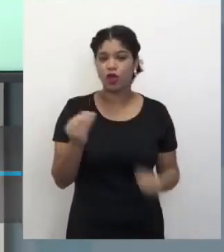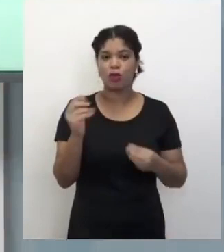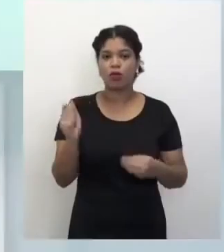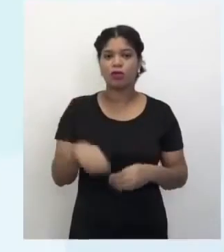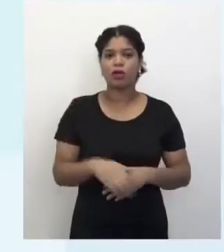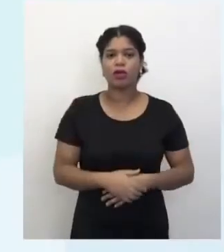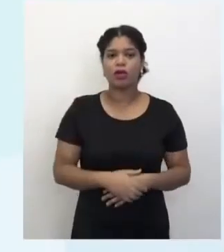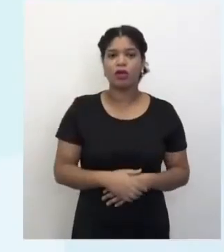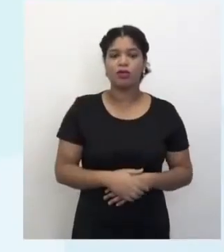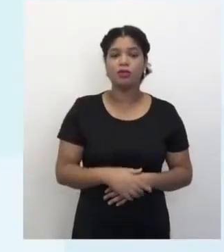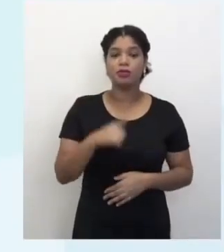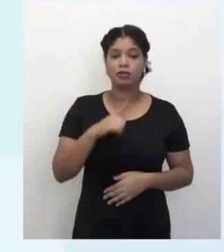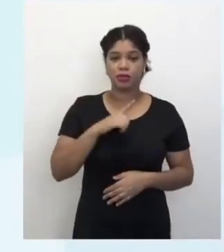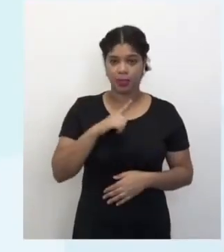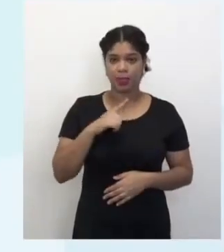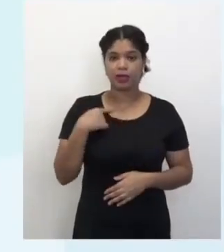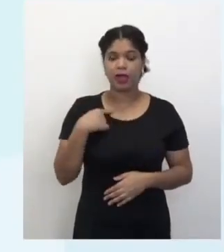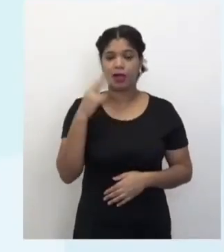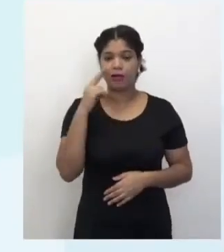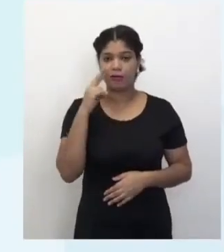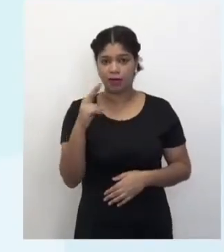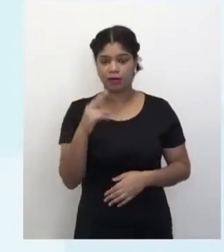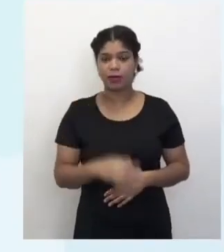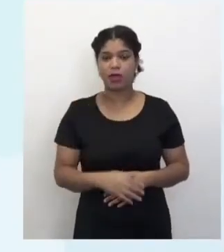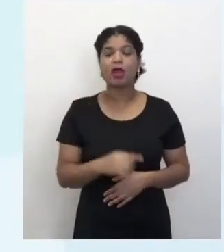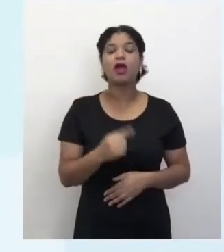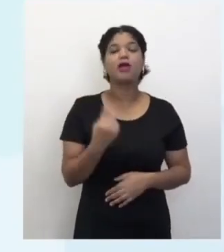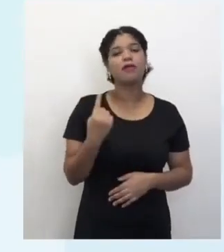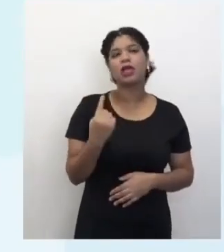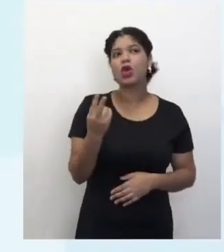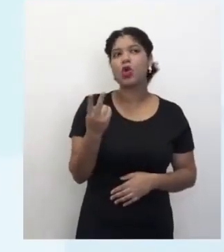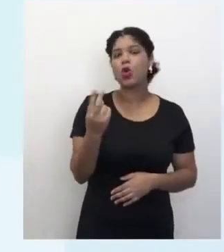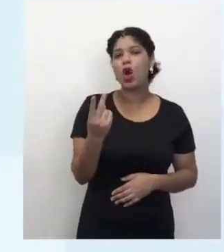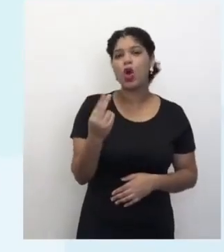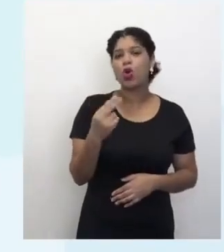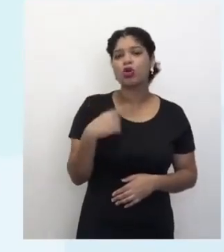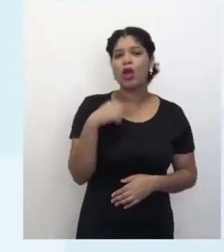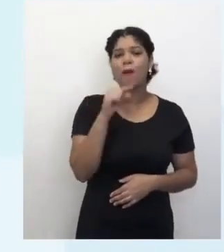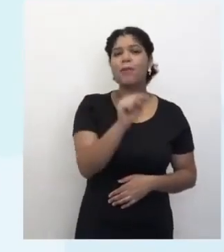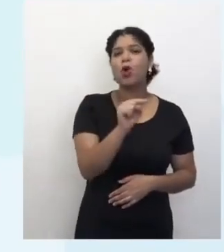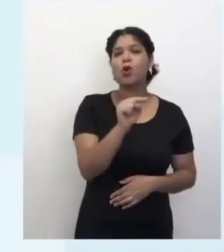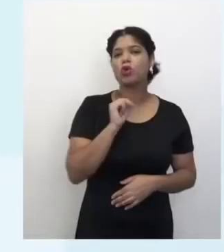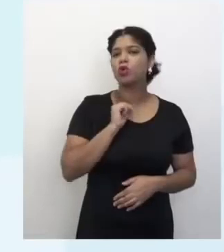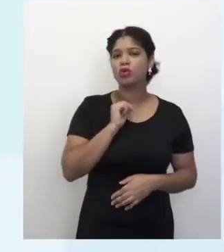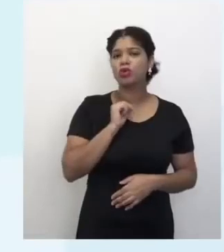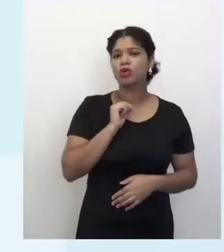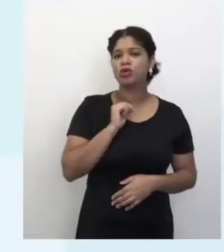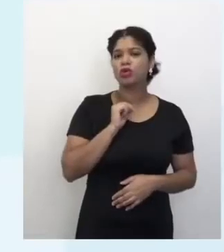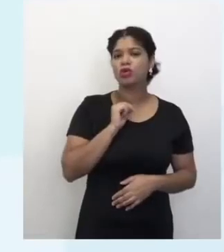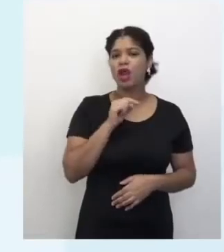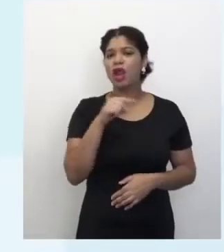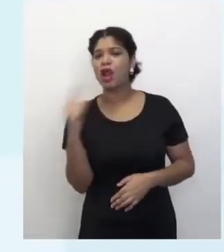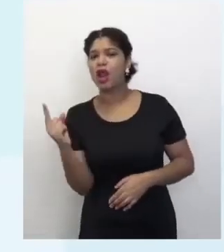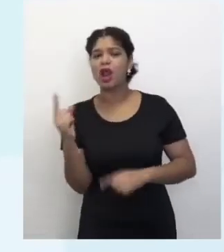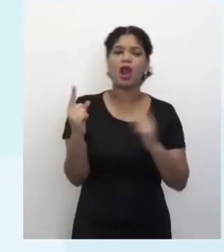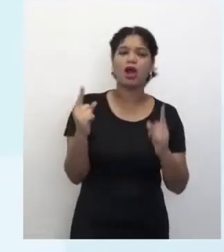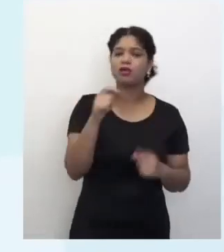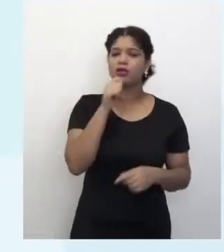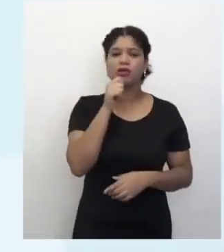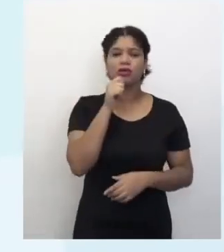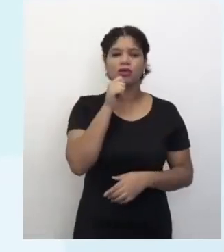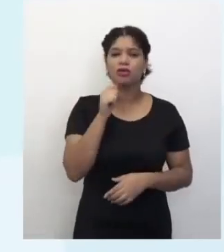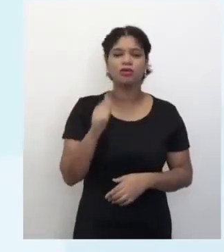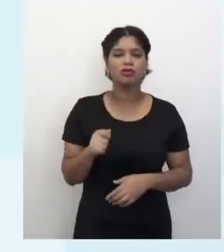favor. Eu coloquei assim, ó, a interpretação geométrica dele é como se ele fosse um pontinho, ó. Ele não tem lado, não é isso? Então, é